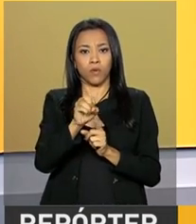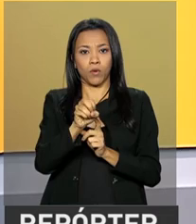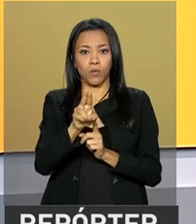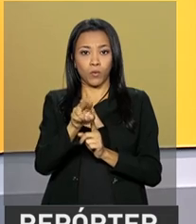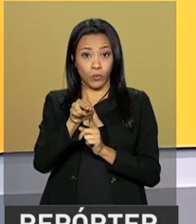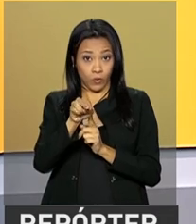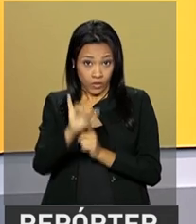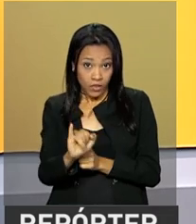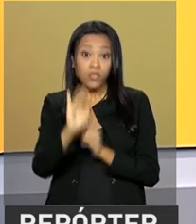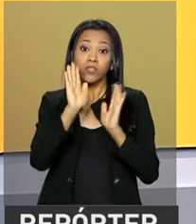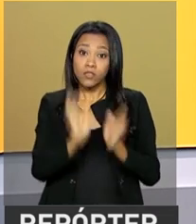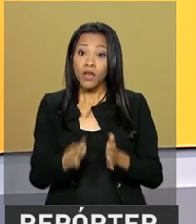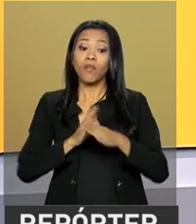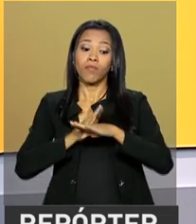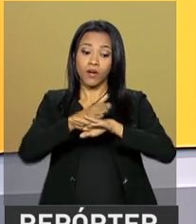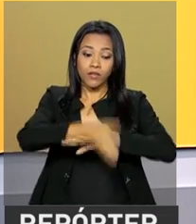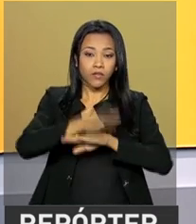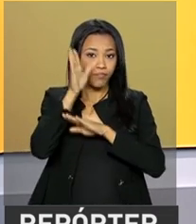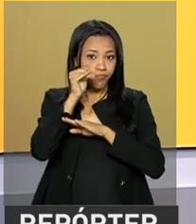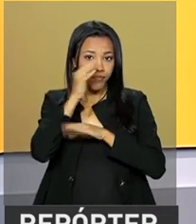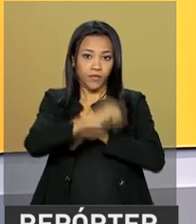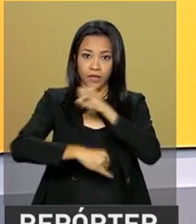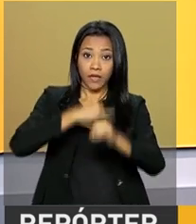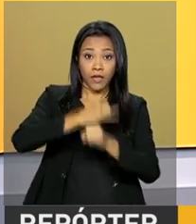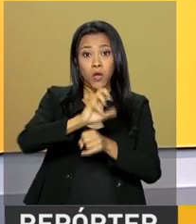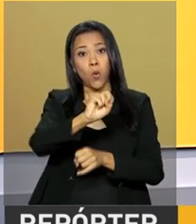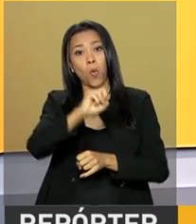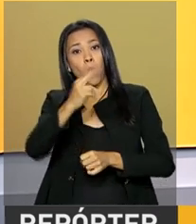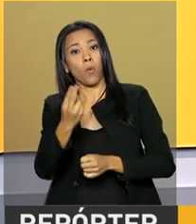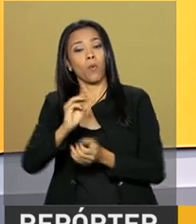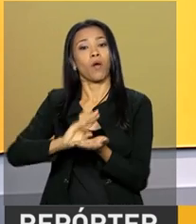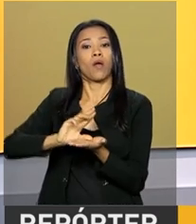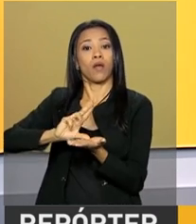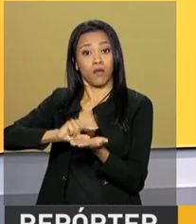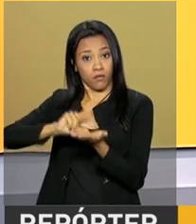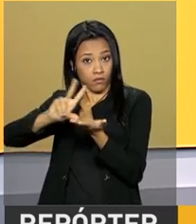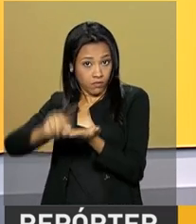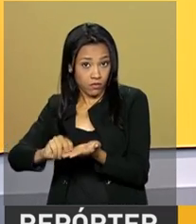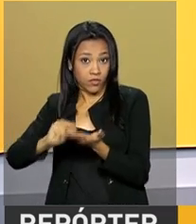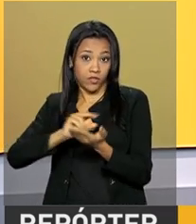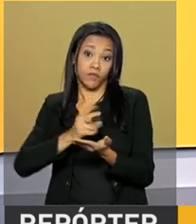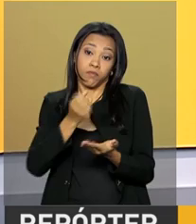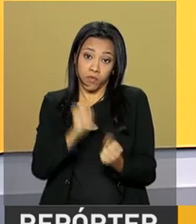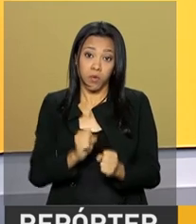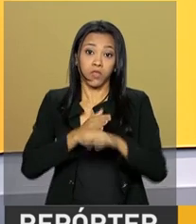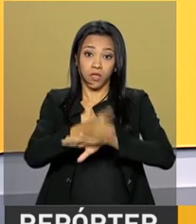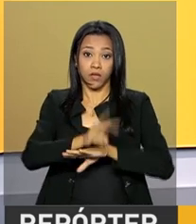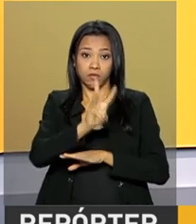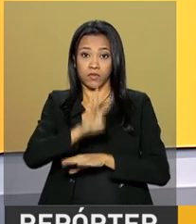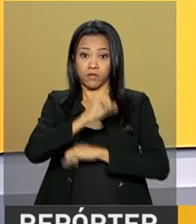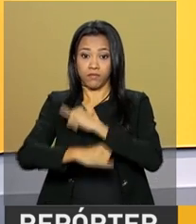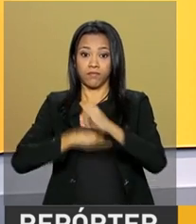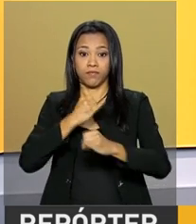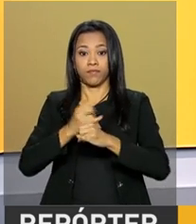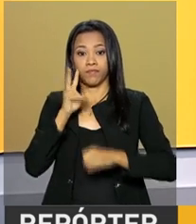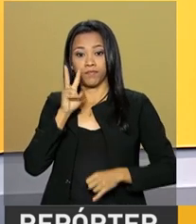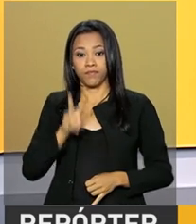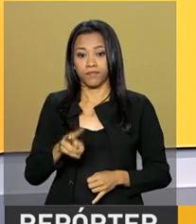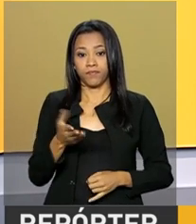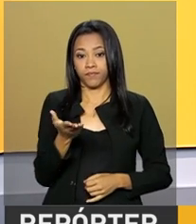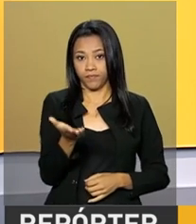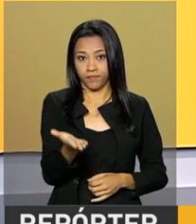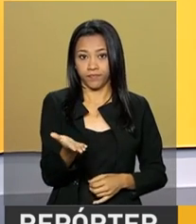já pode ser consultado na internet ou pelo aplicativo do programa em siteprouni.mec.gov.br